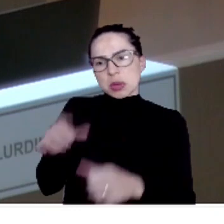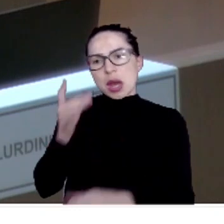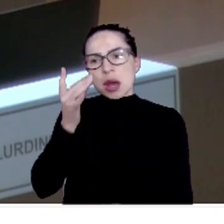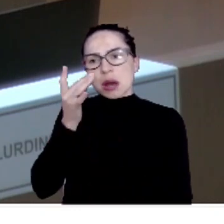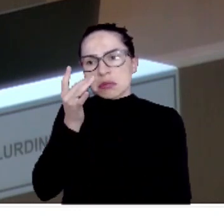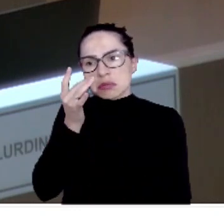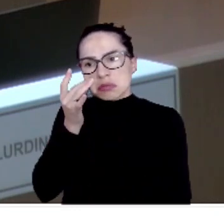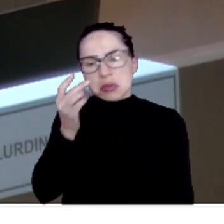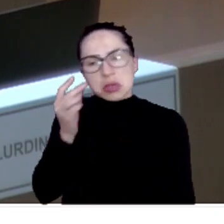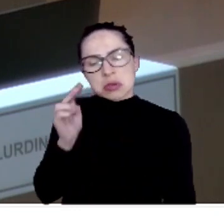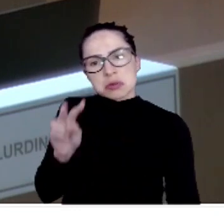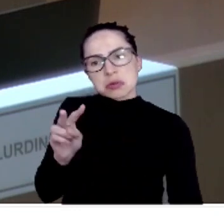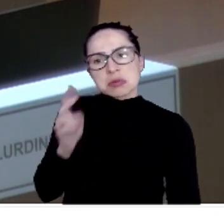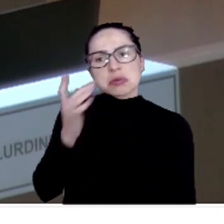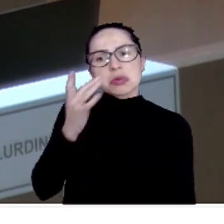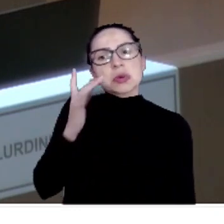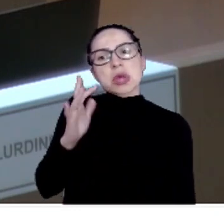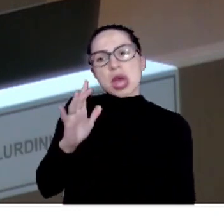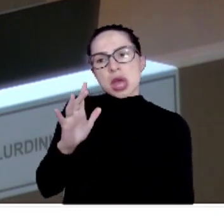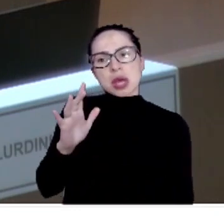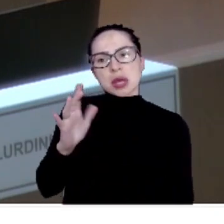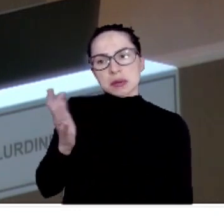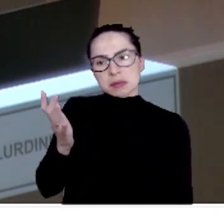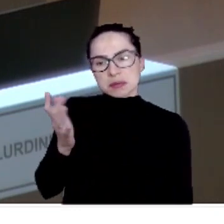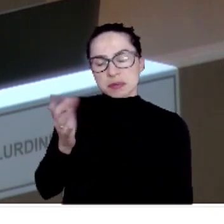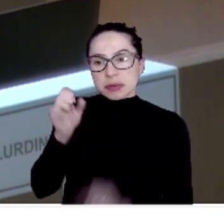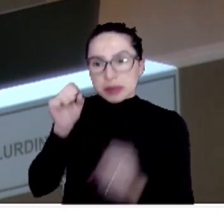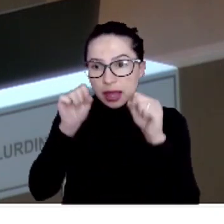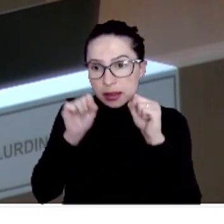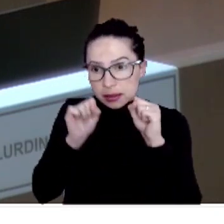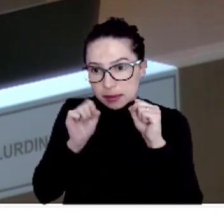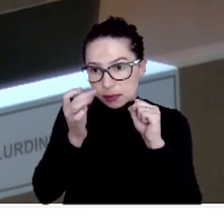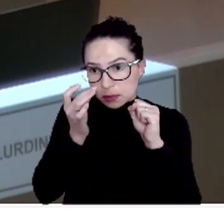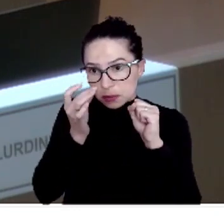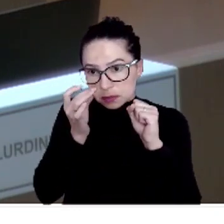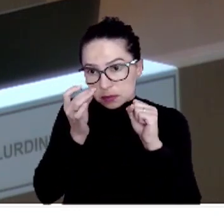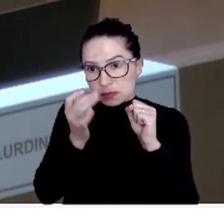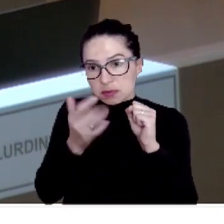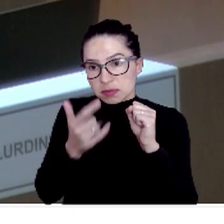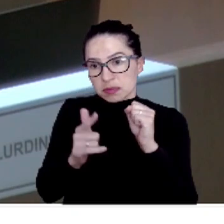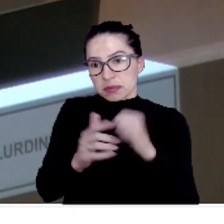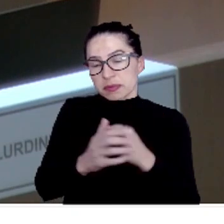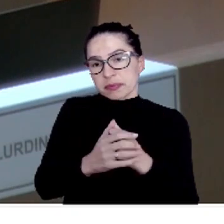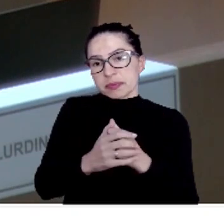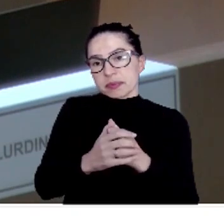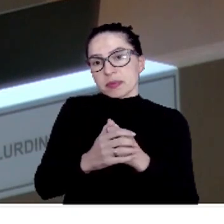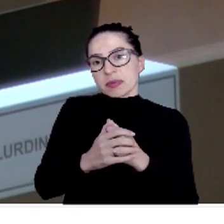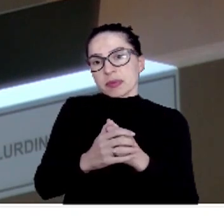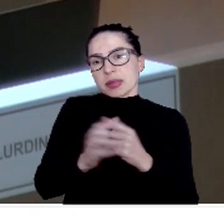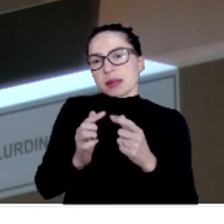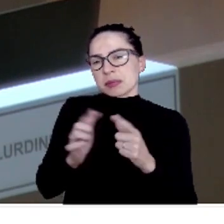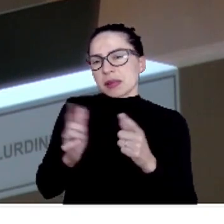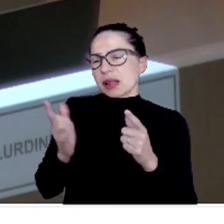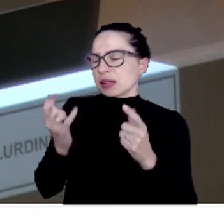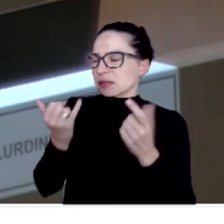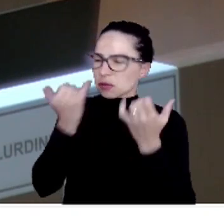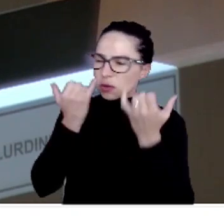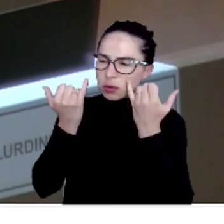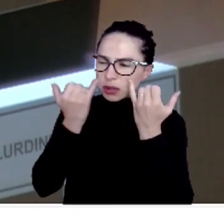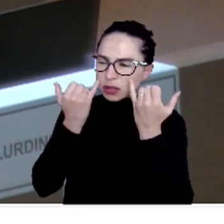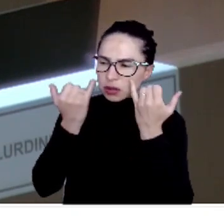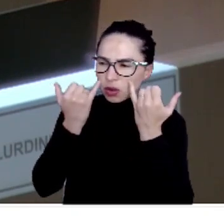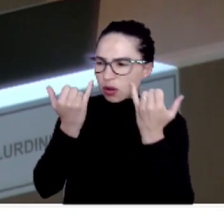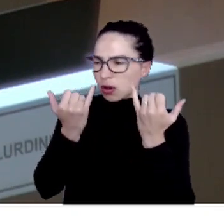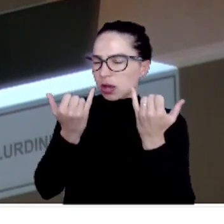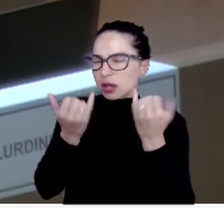Não sei, não sou testemunha do fato ocorrido. Mas a gente tem ouvido várias histórias, não só aqui